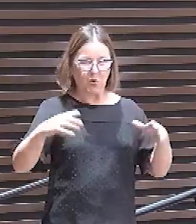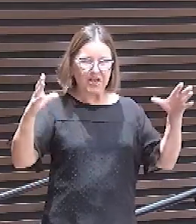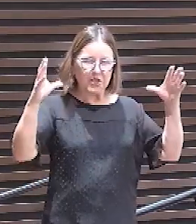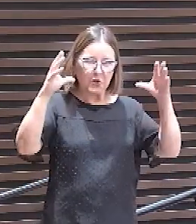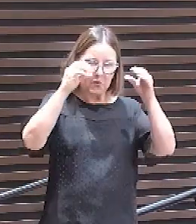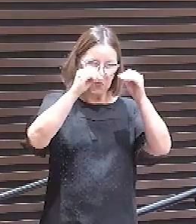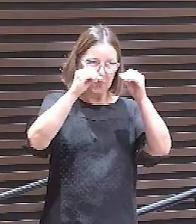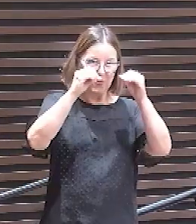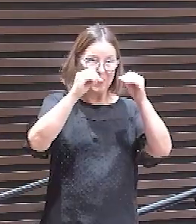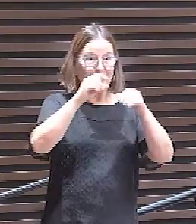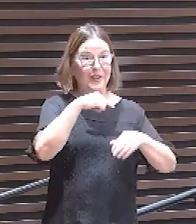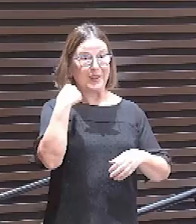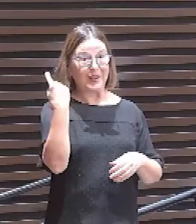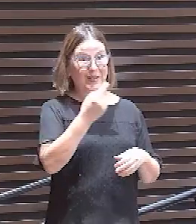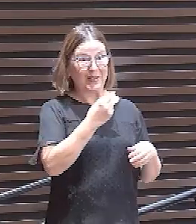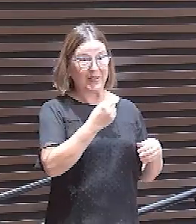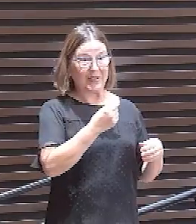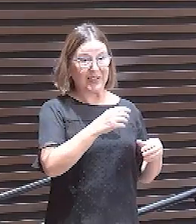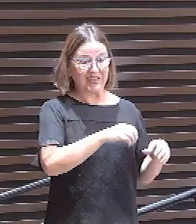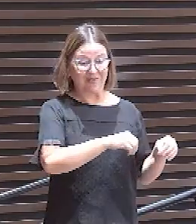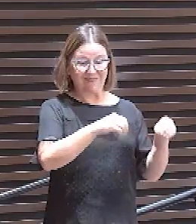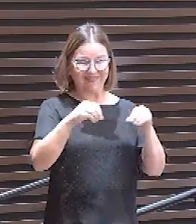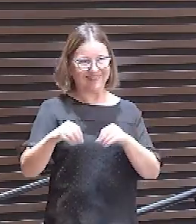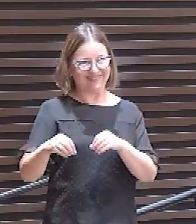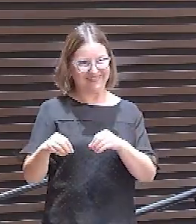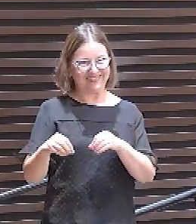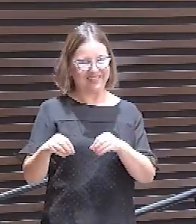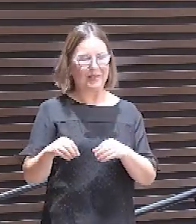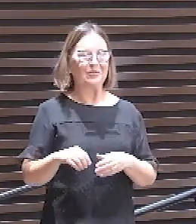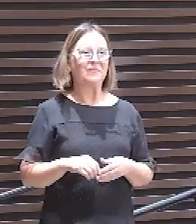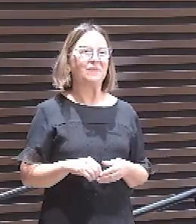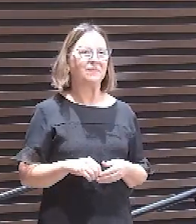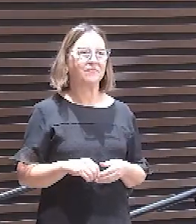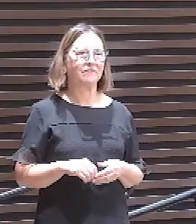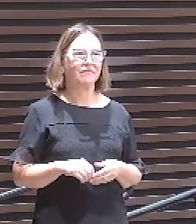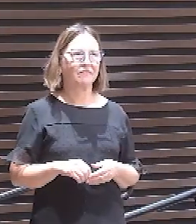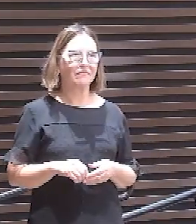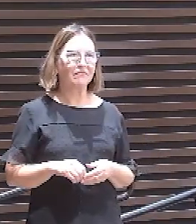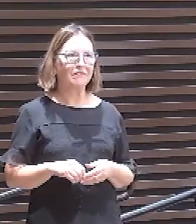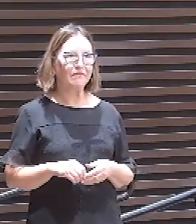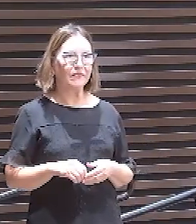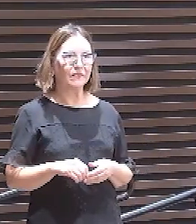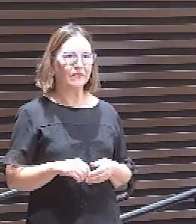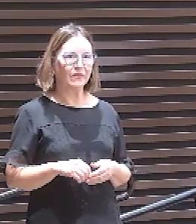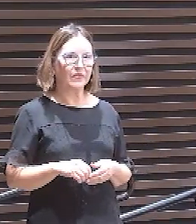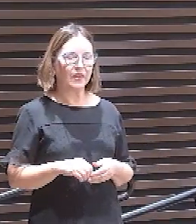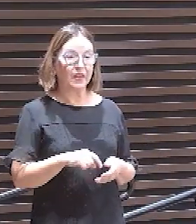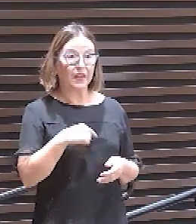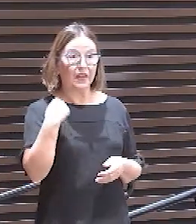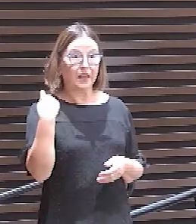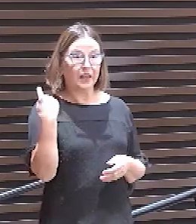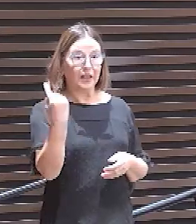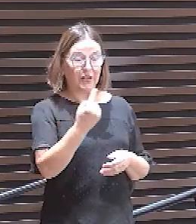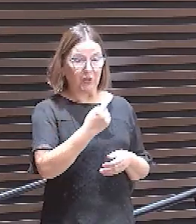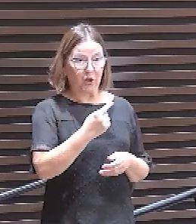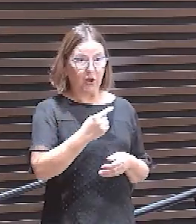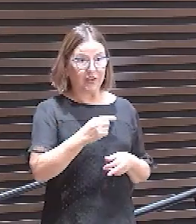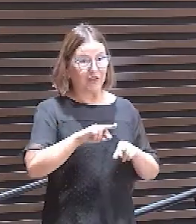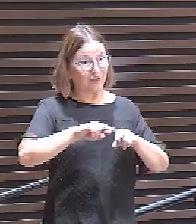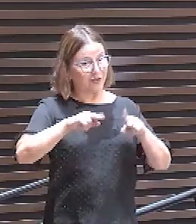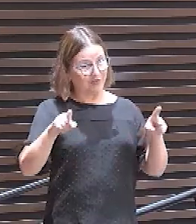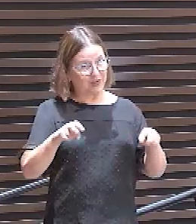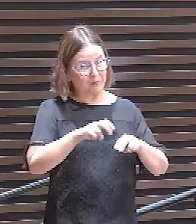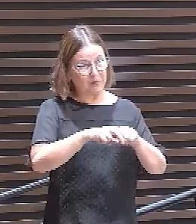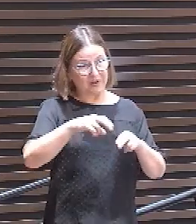Nós somos retirados. Tanto nos faz distintos pela iluminação, como